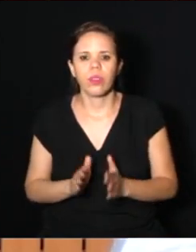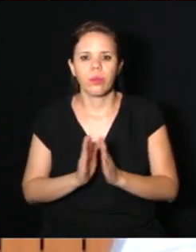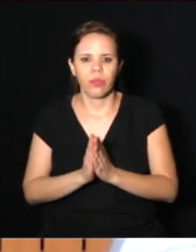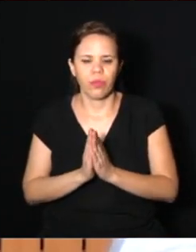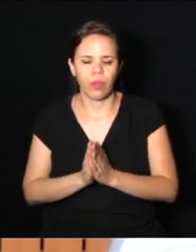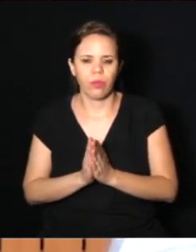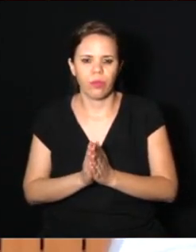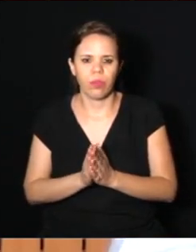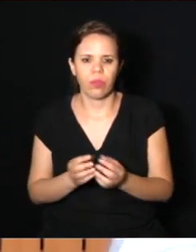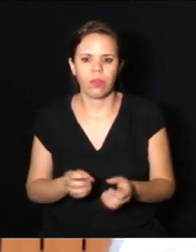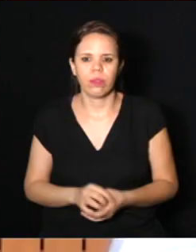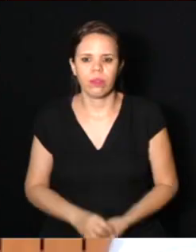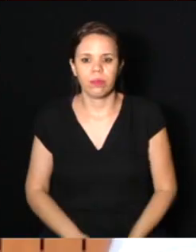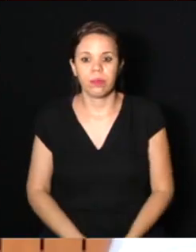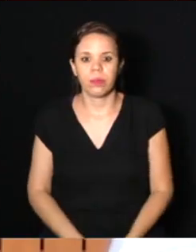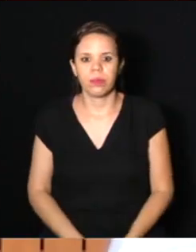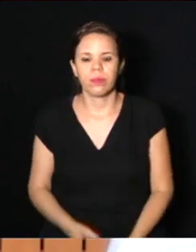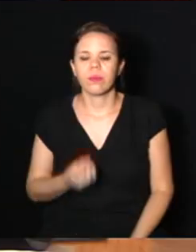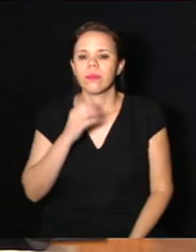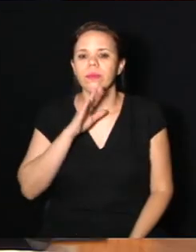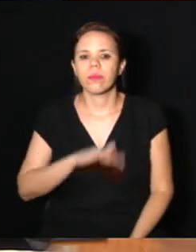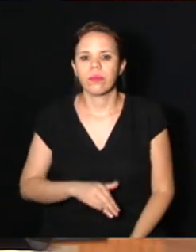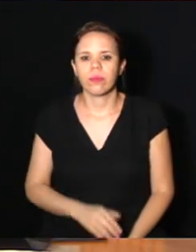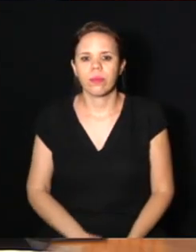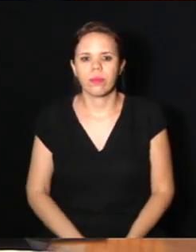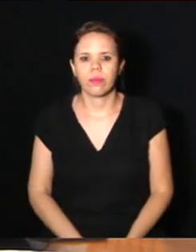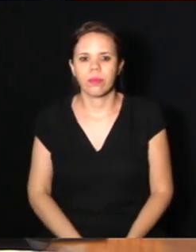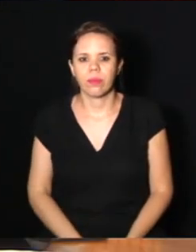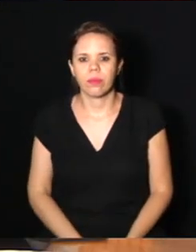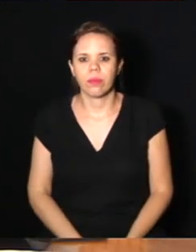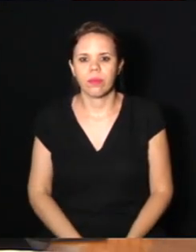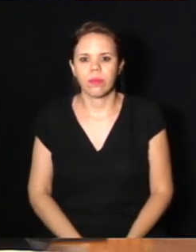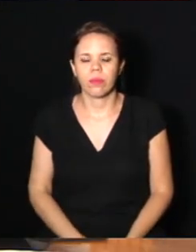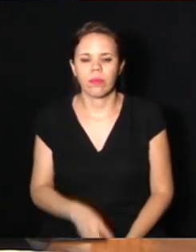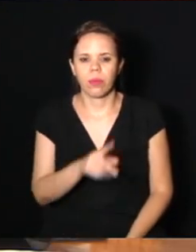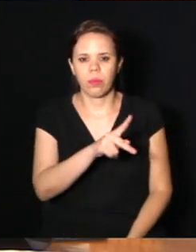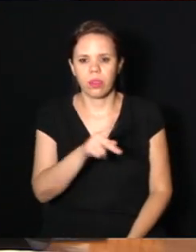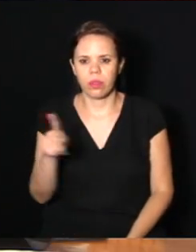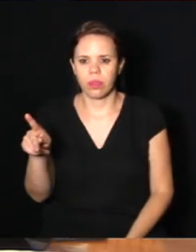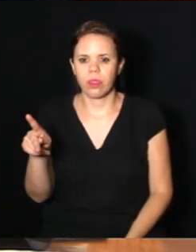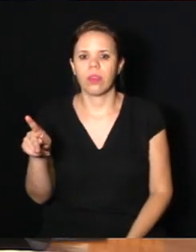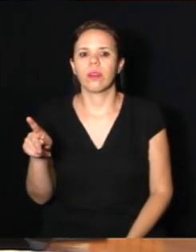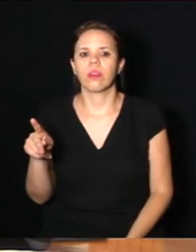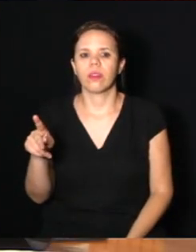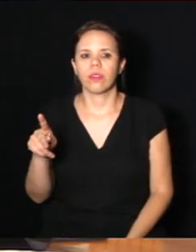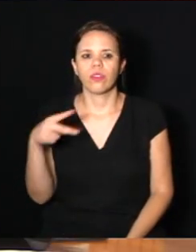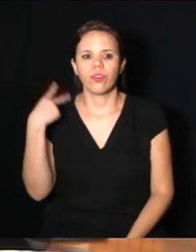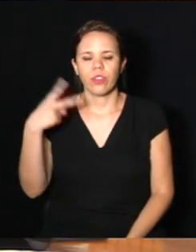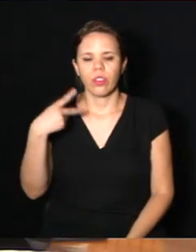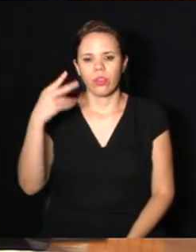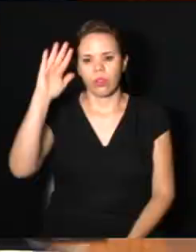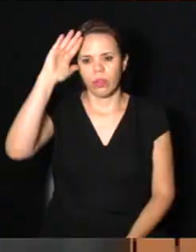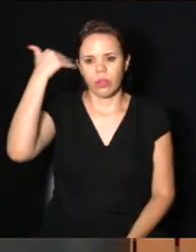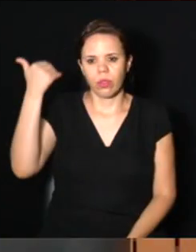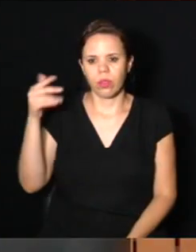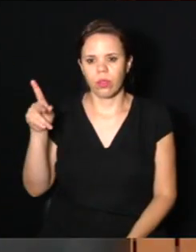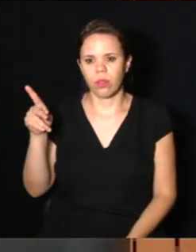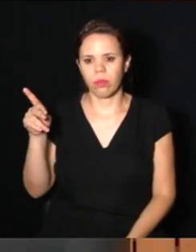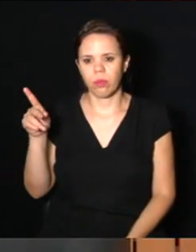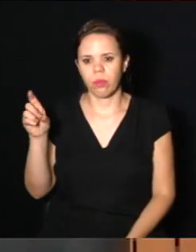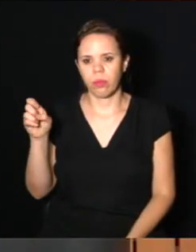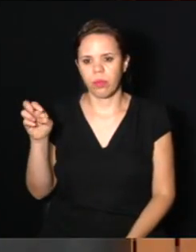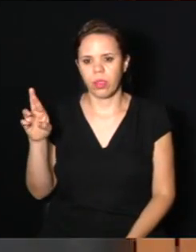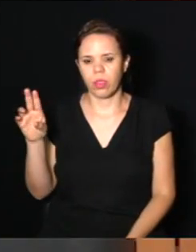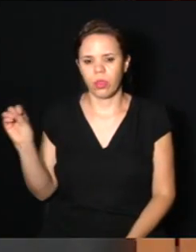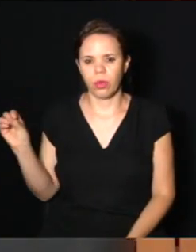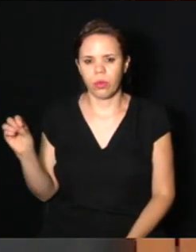à vontade. Boa tarde ao senhor presidente Pedro Tourinho, boa tarde, senhor vereador